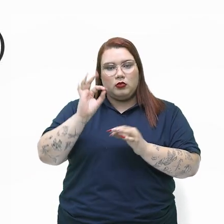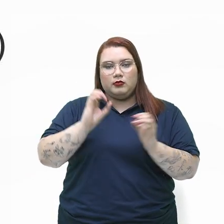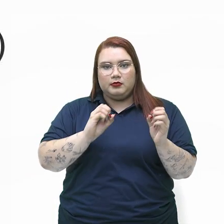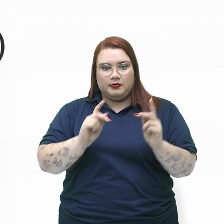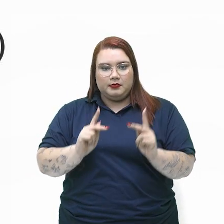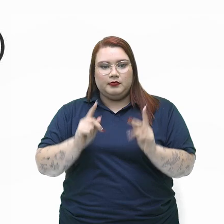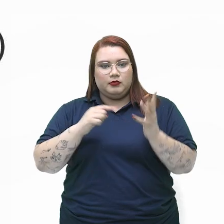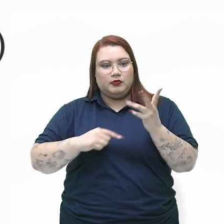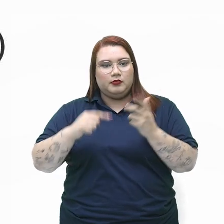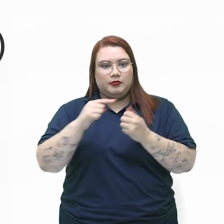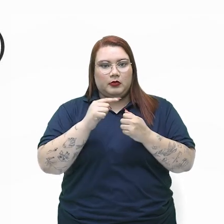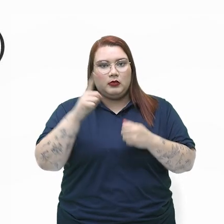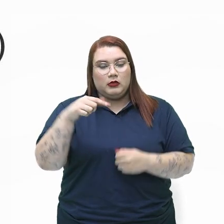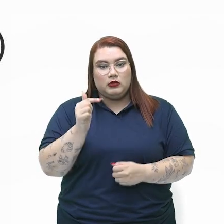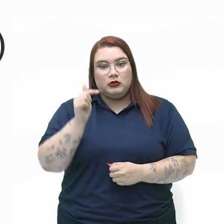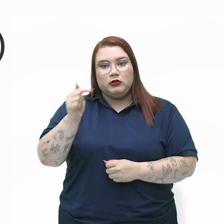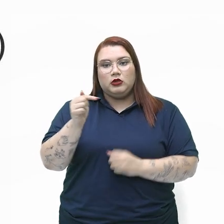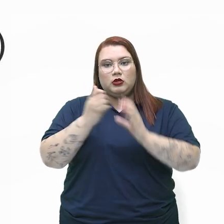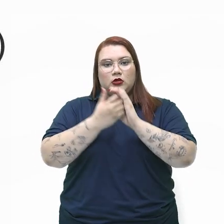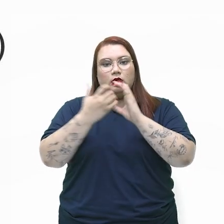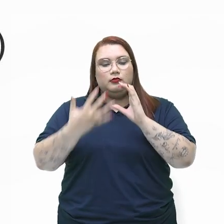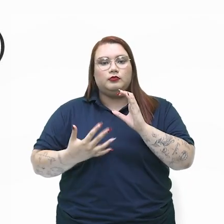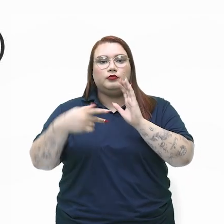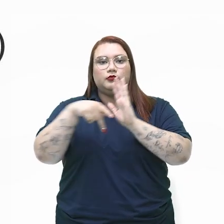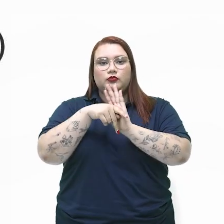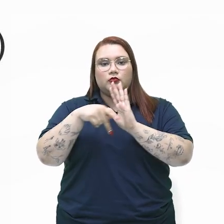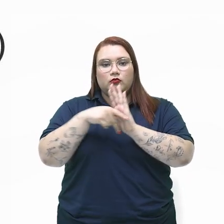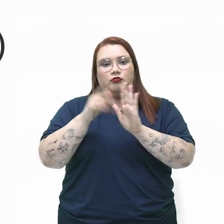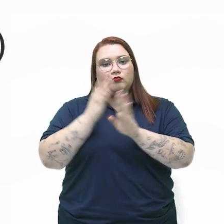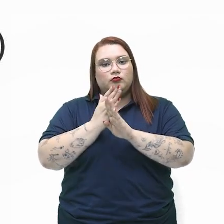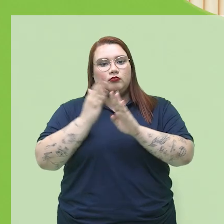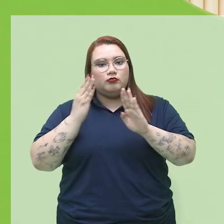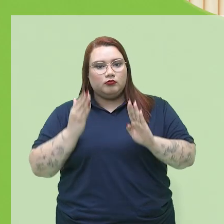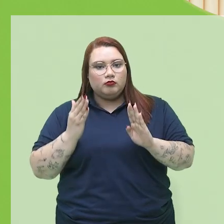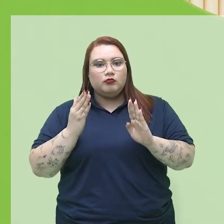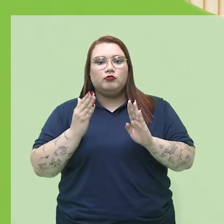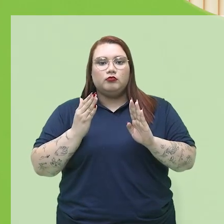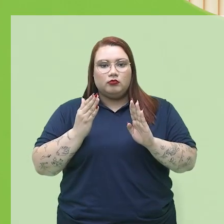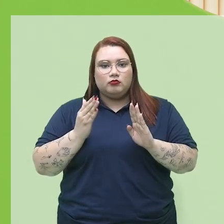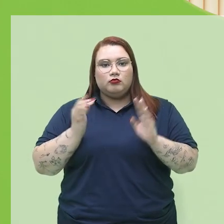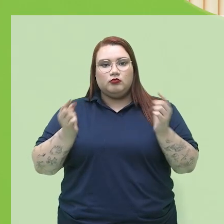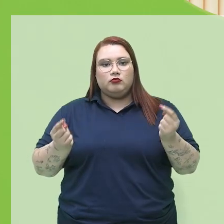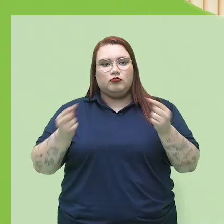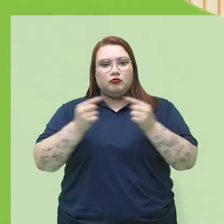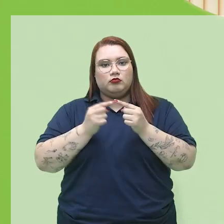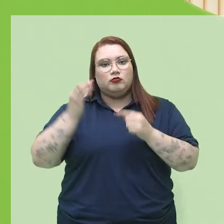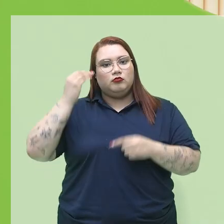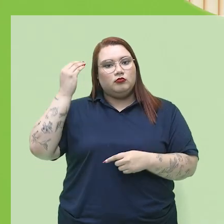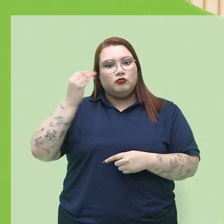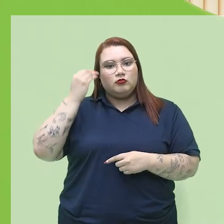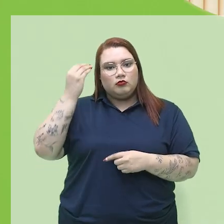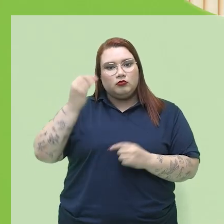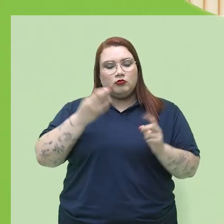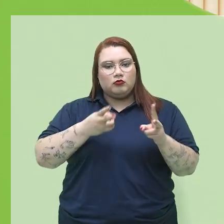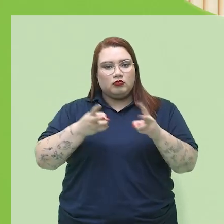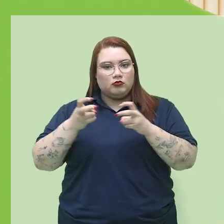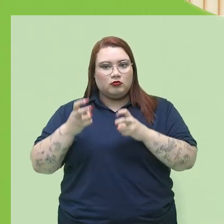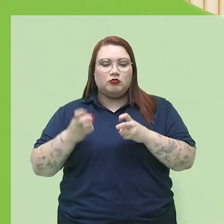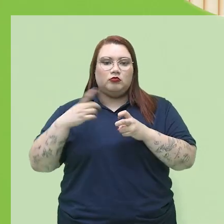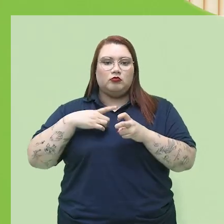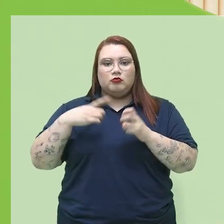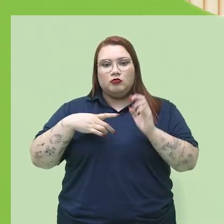planta, alta ou baixa, tá? Então, essas foram as características identificadas, né? Através dos